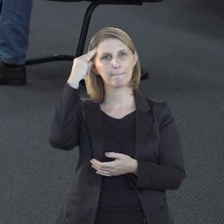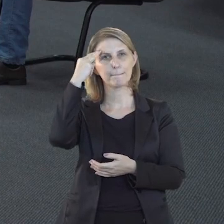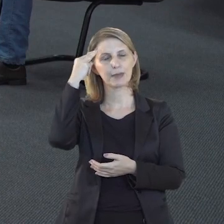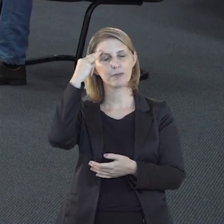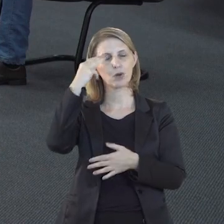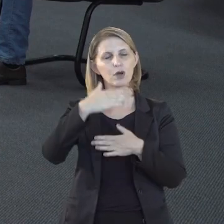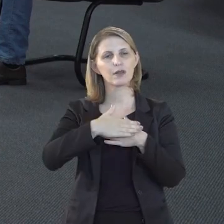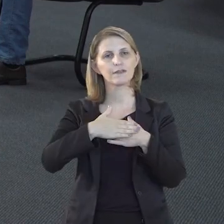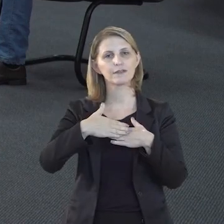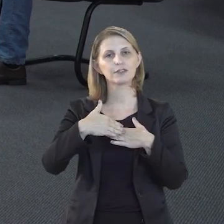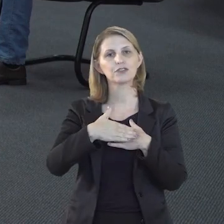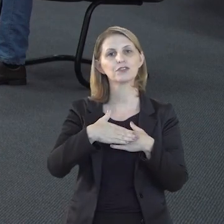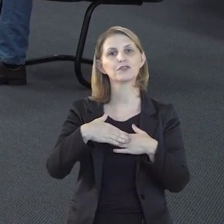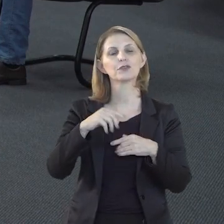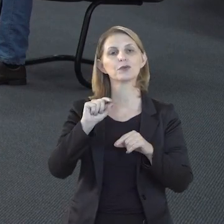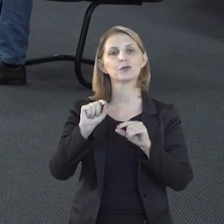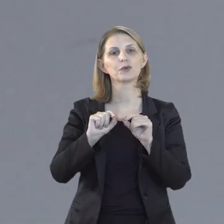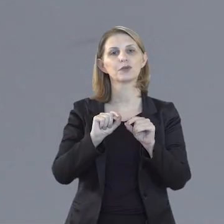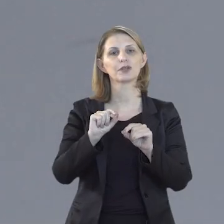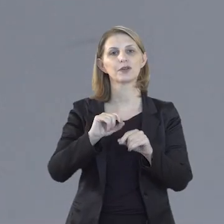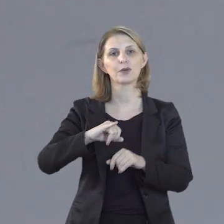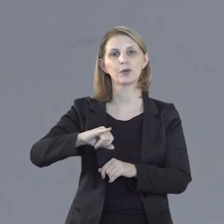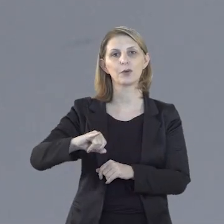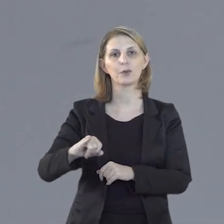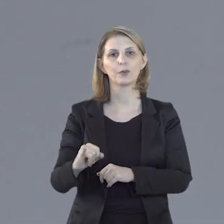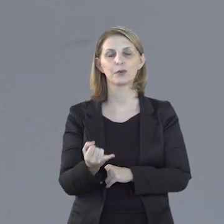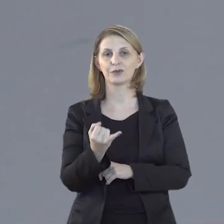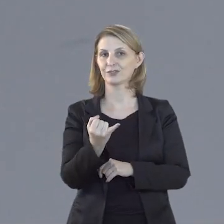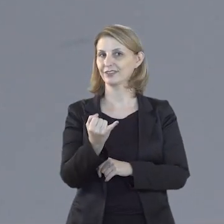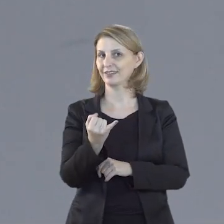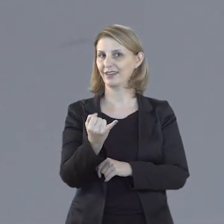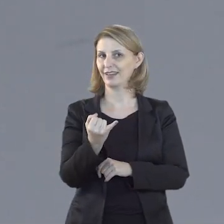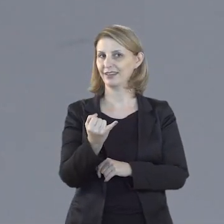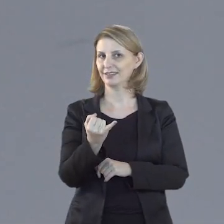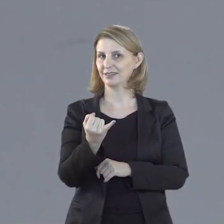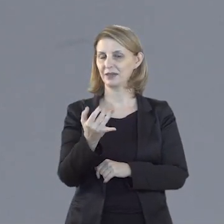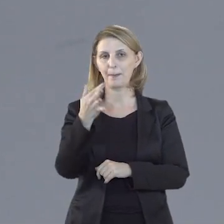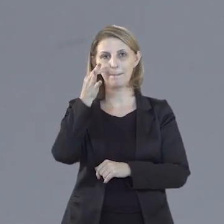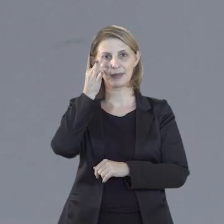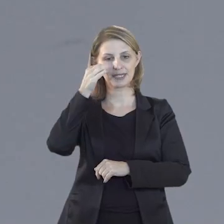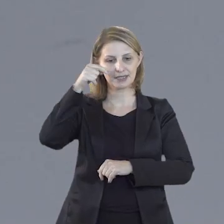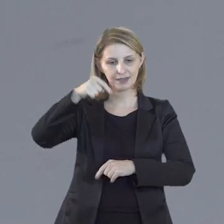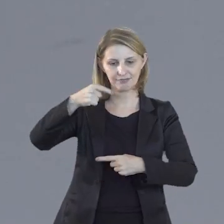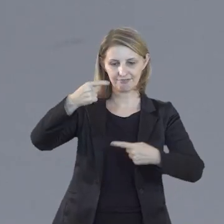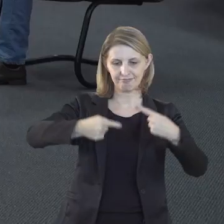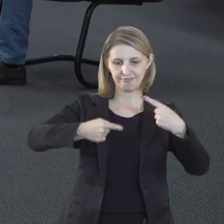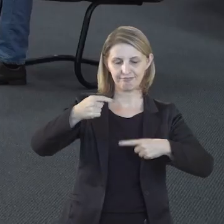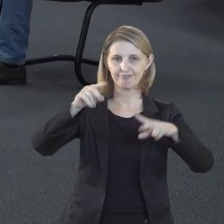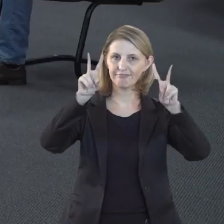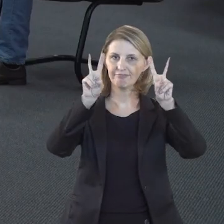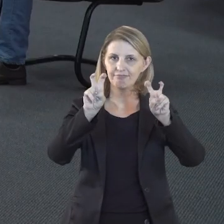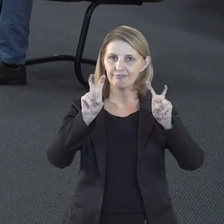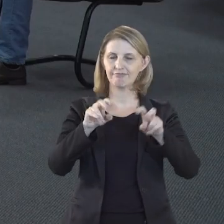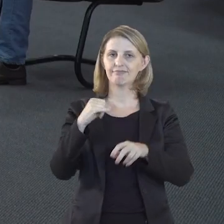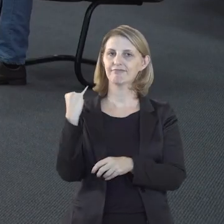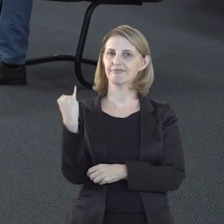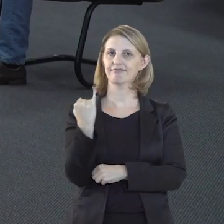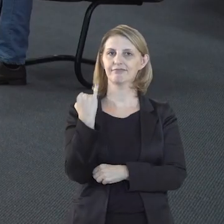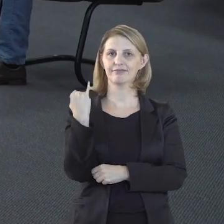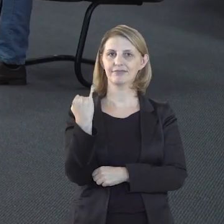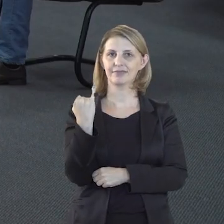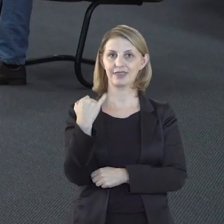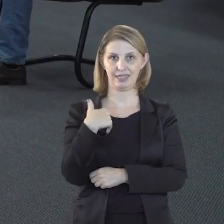Bom, nesse momento, a memória afetiva que me vem é de